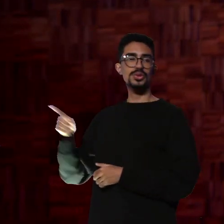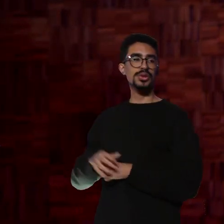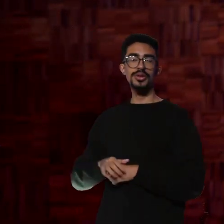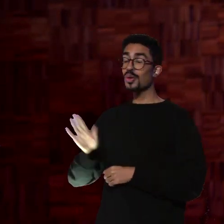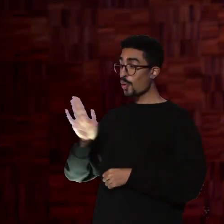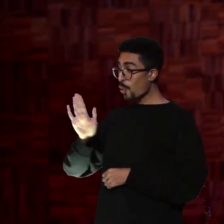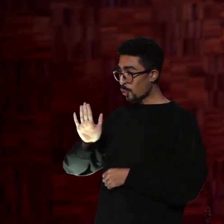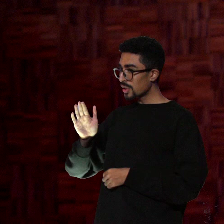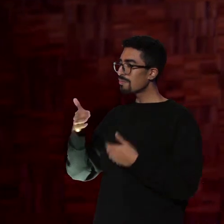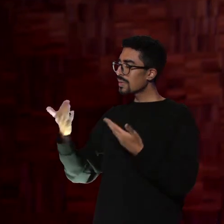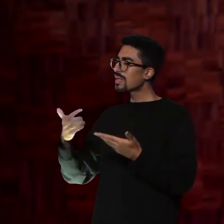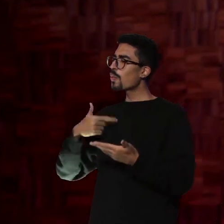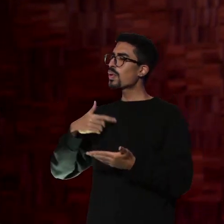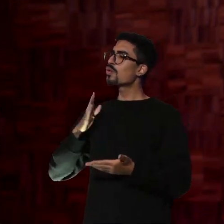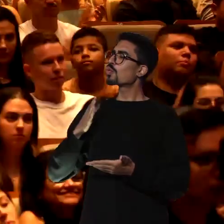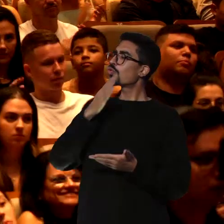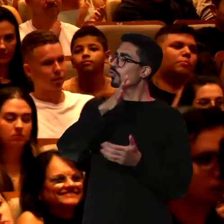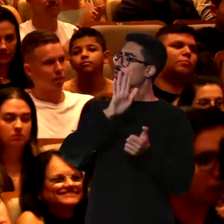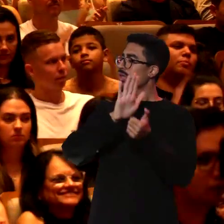Irmão,